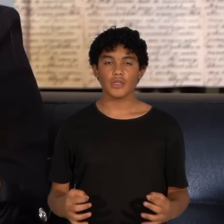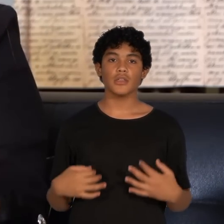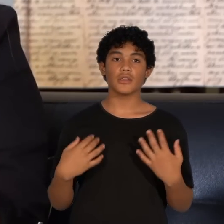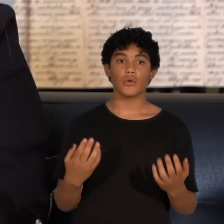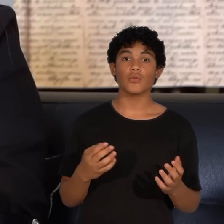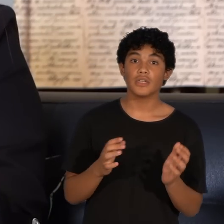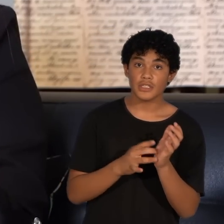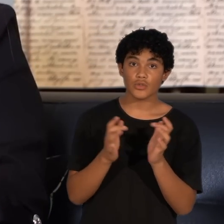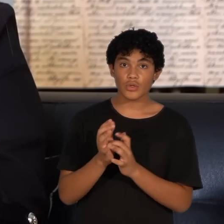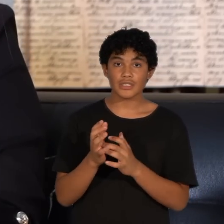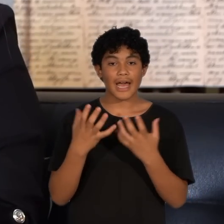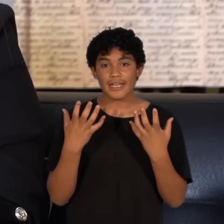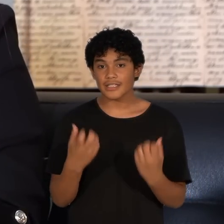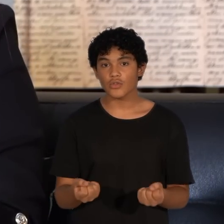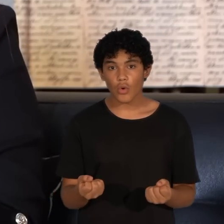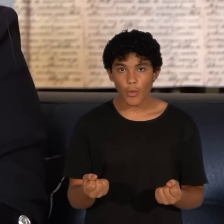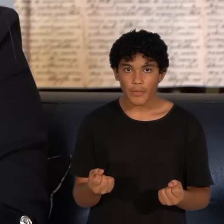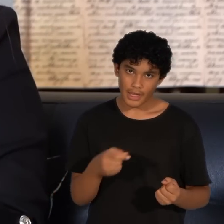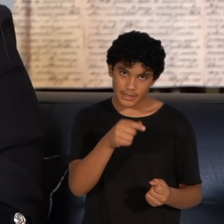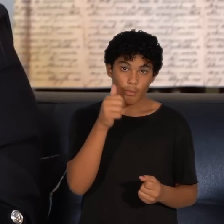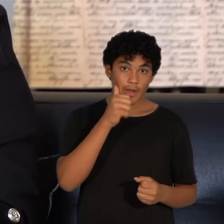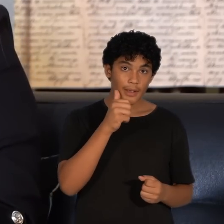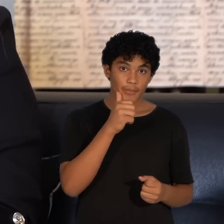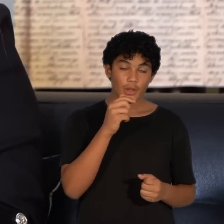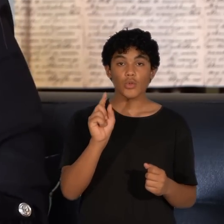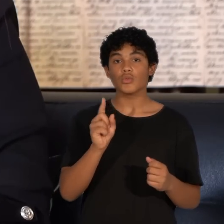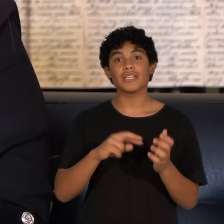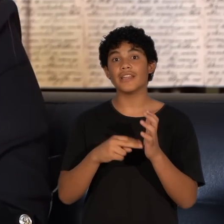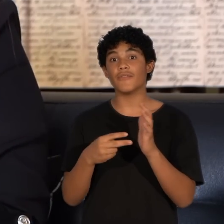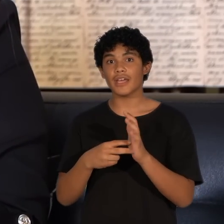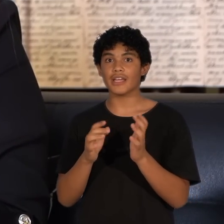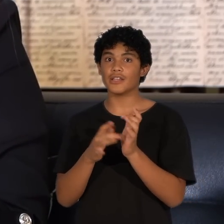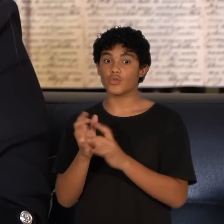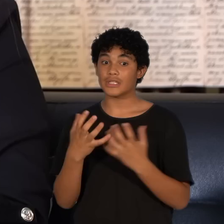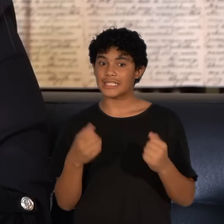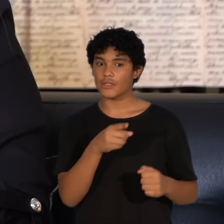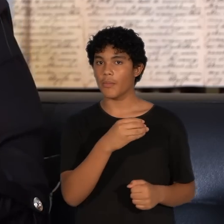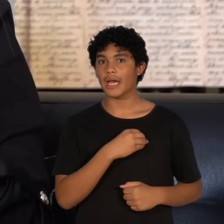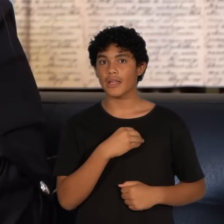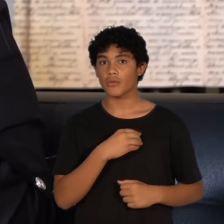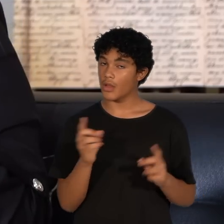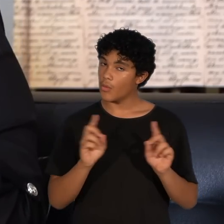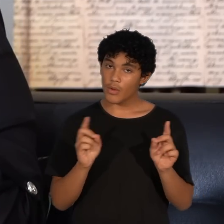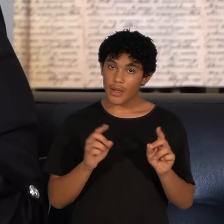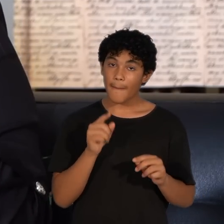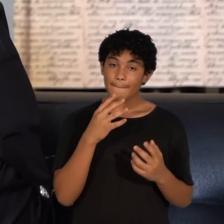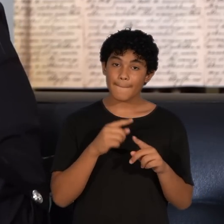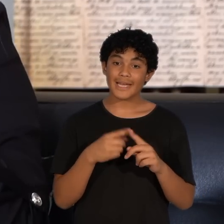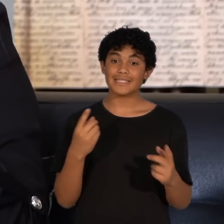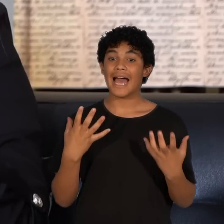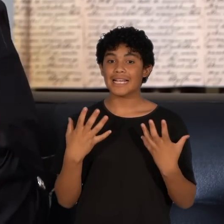conosco mesmo ou com os outros. E Jesus aceitou. Não significa que aceitou o pecado dela, mas a aceitou de